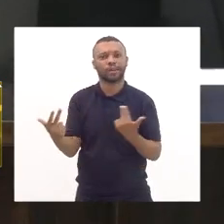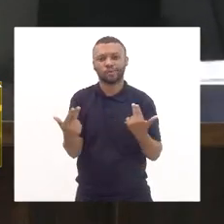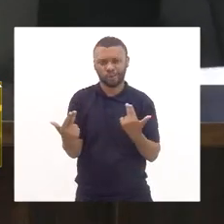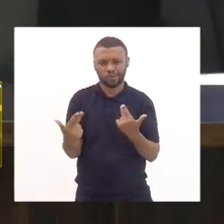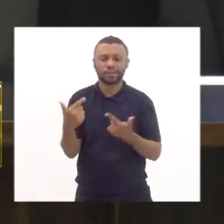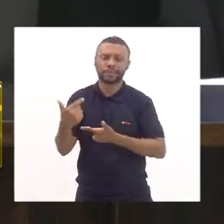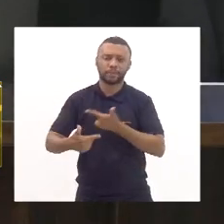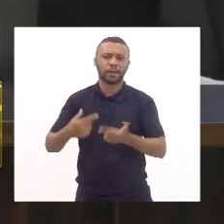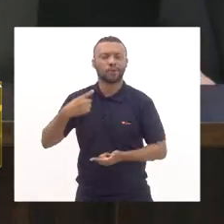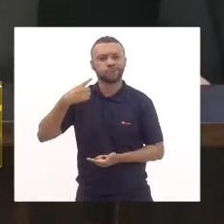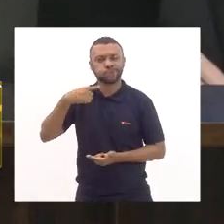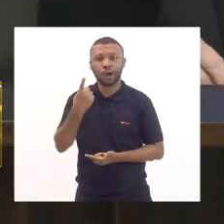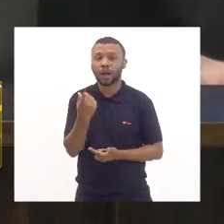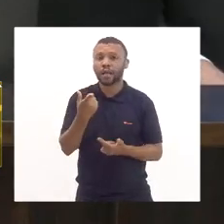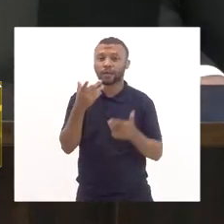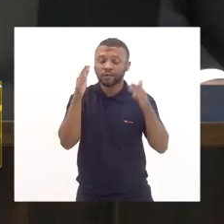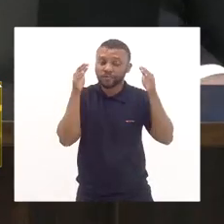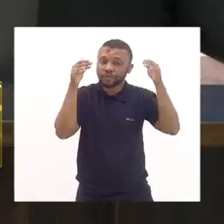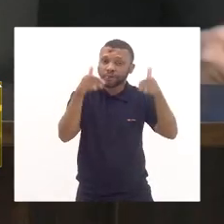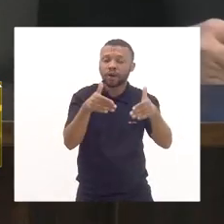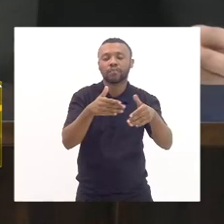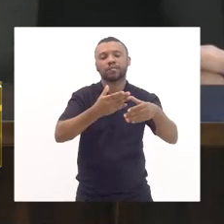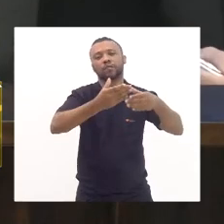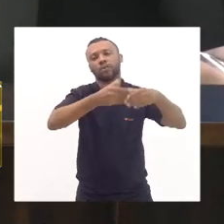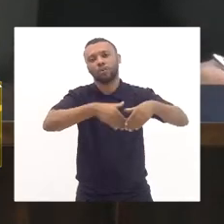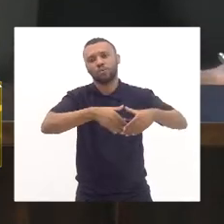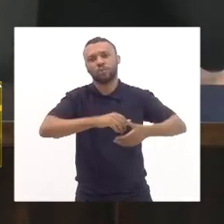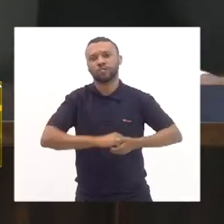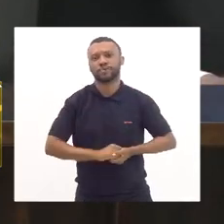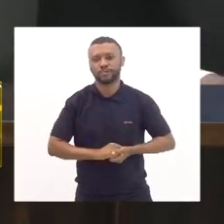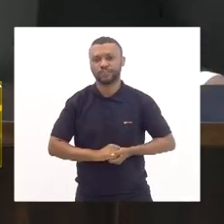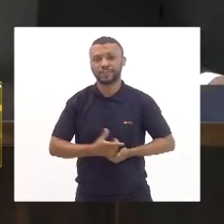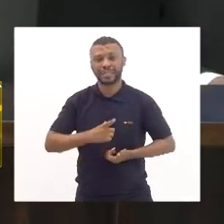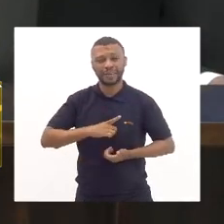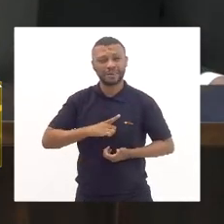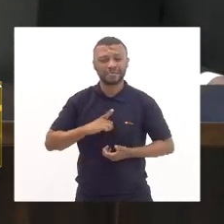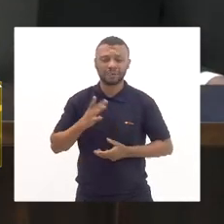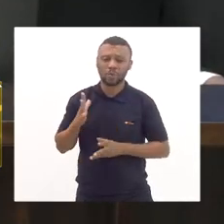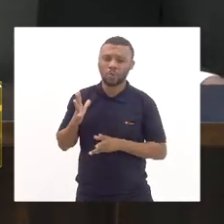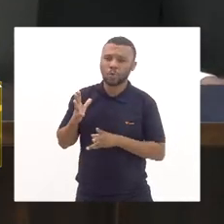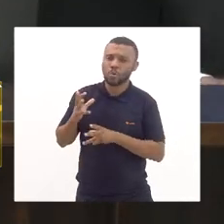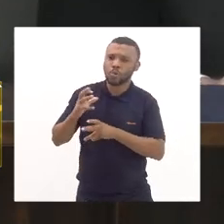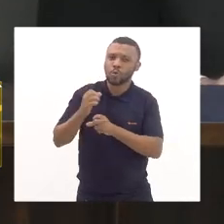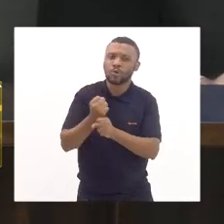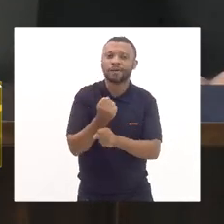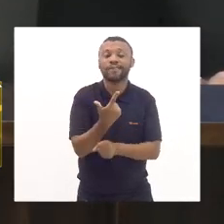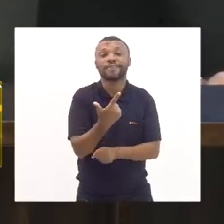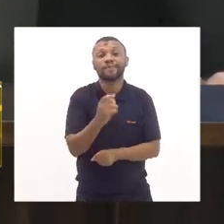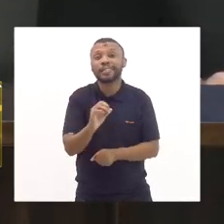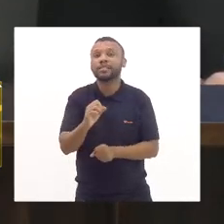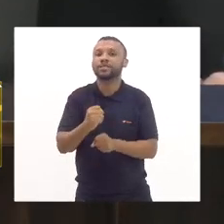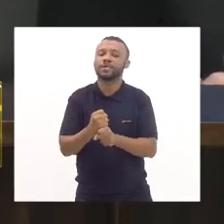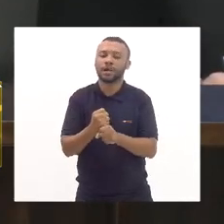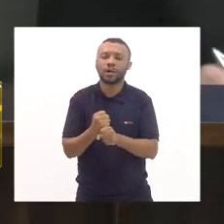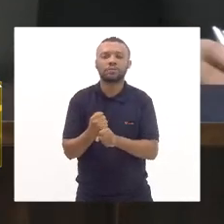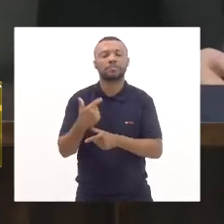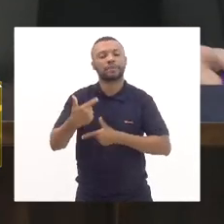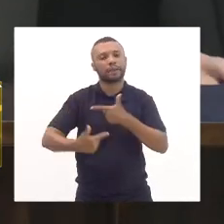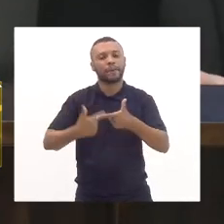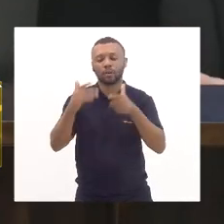advogado, especialista em concursos públicos, possui mais de 2 décadas de dedicação